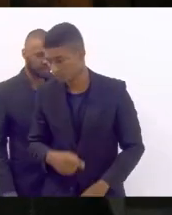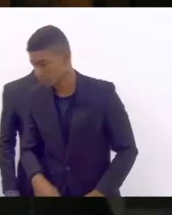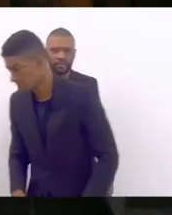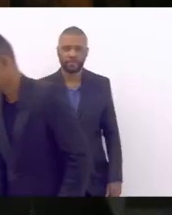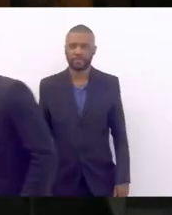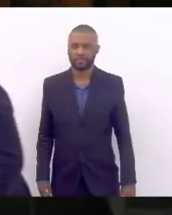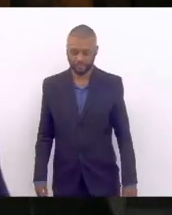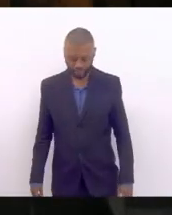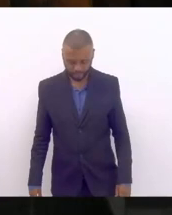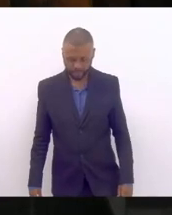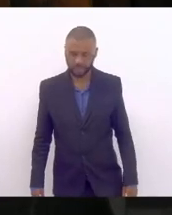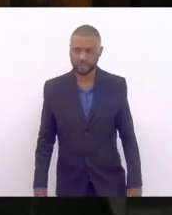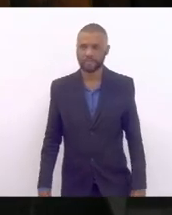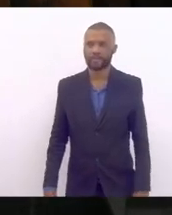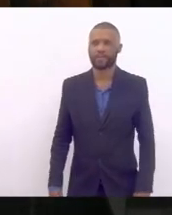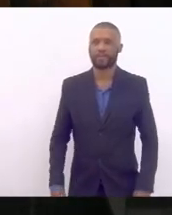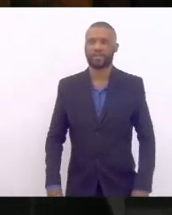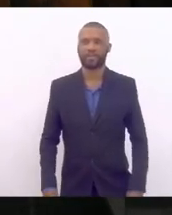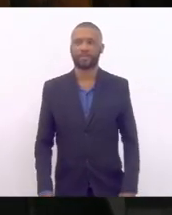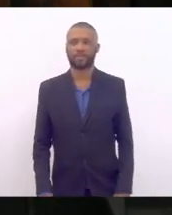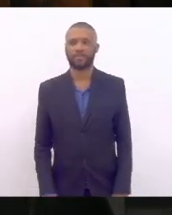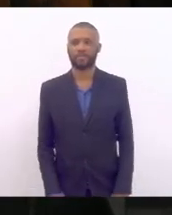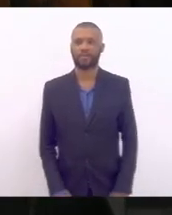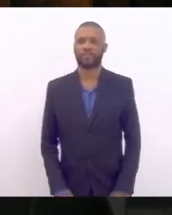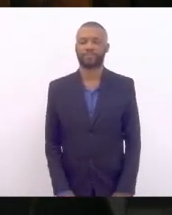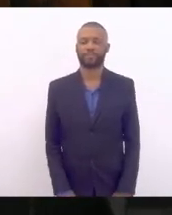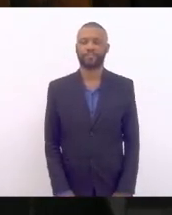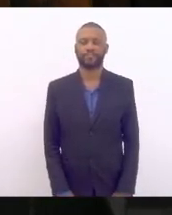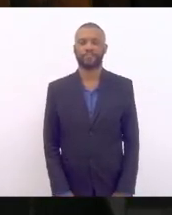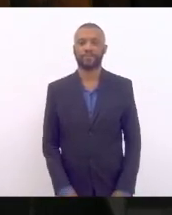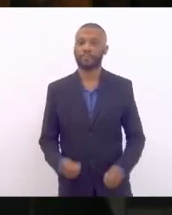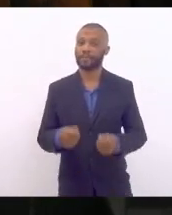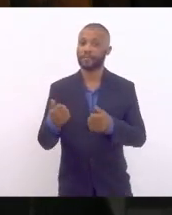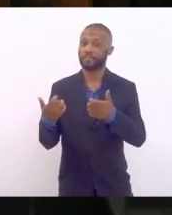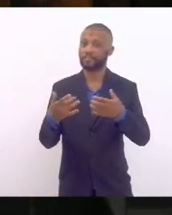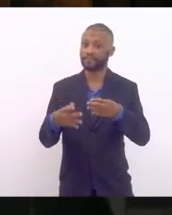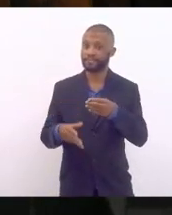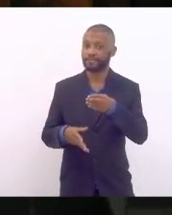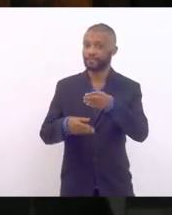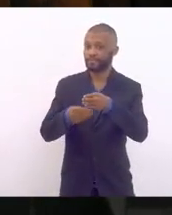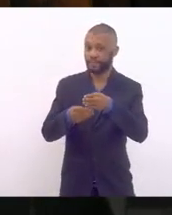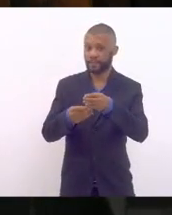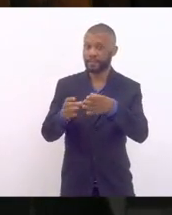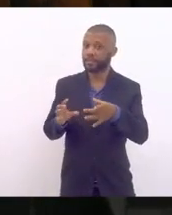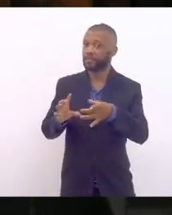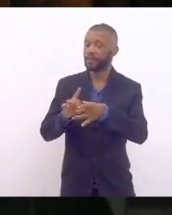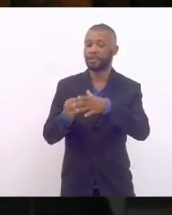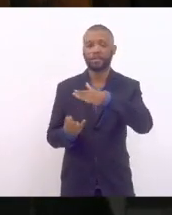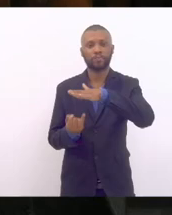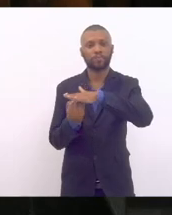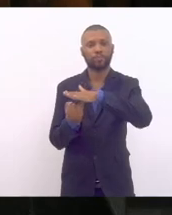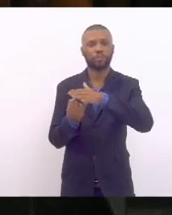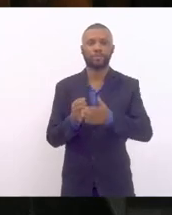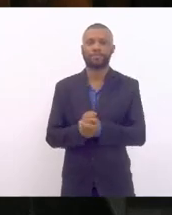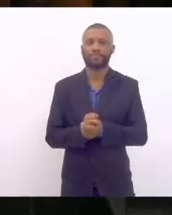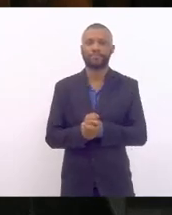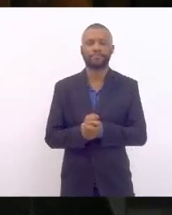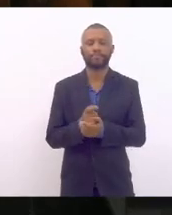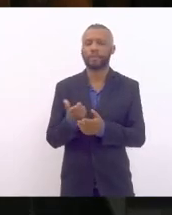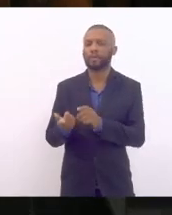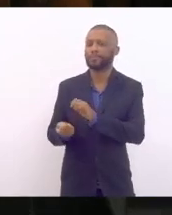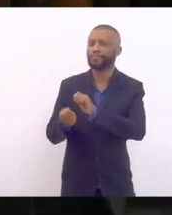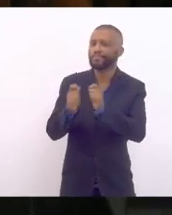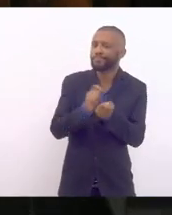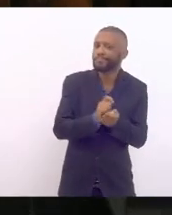aqui que aquilo que deveria ser um complemento as nossas inscrições para só se elemento basilar